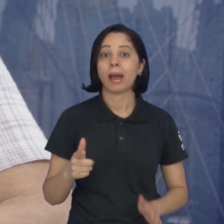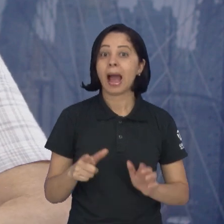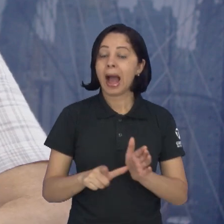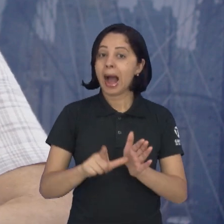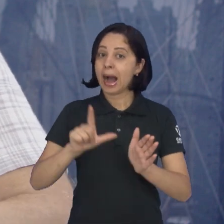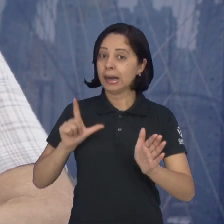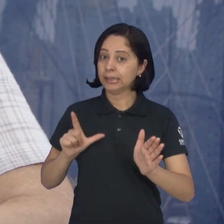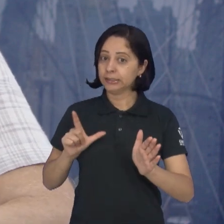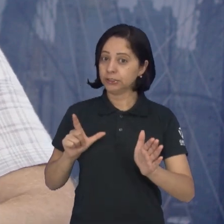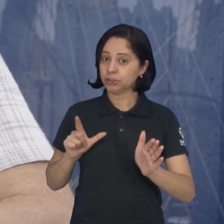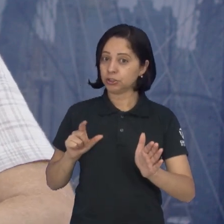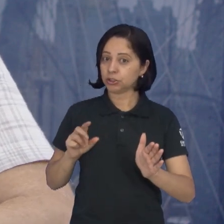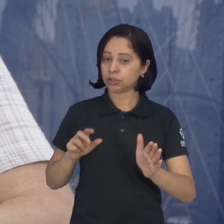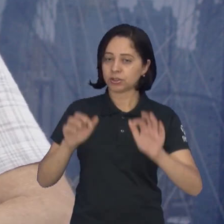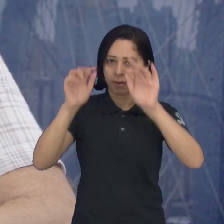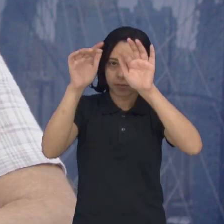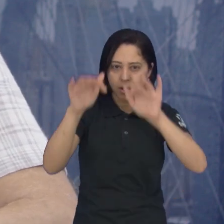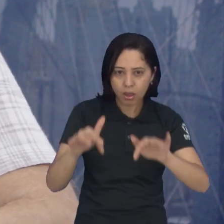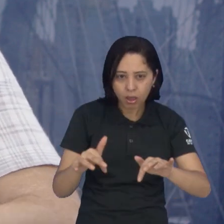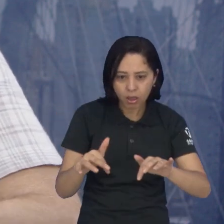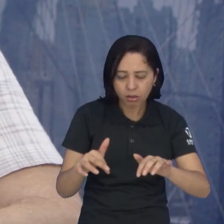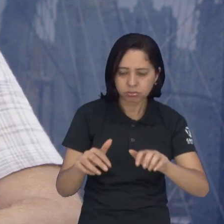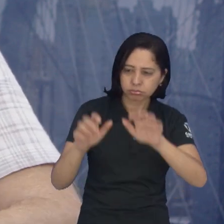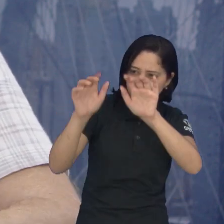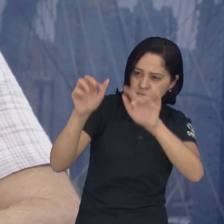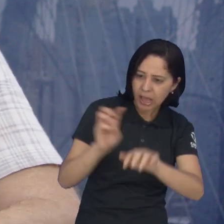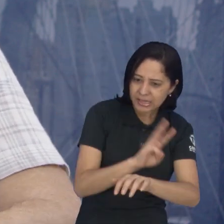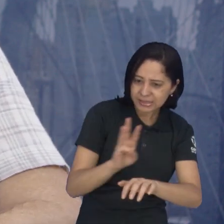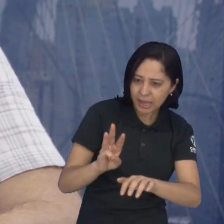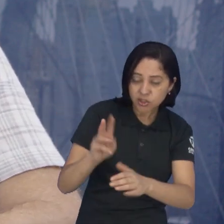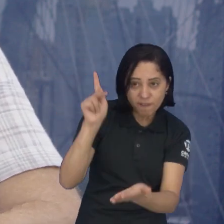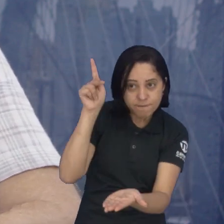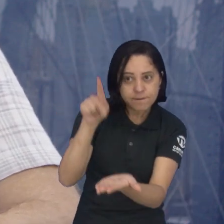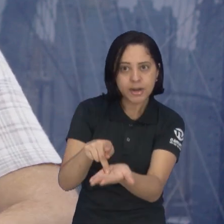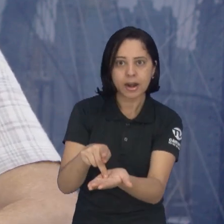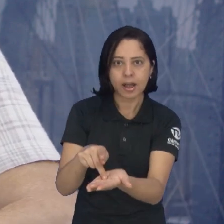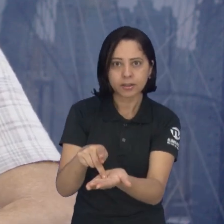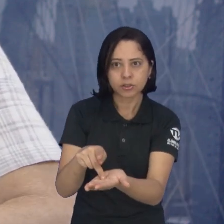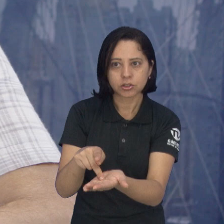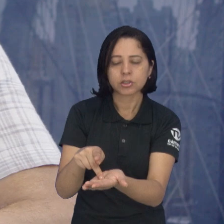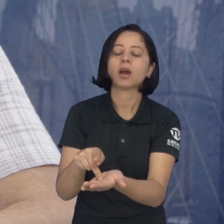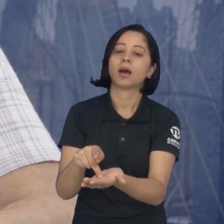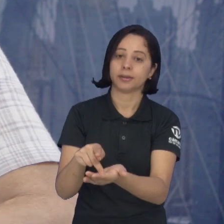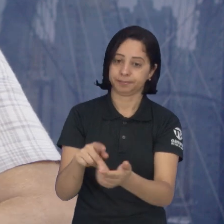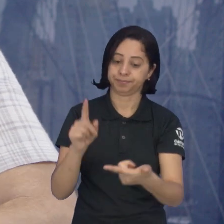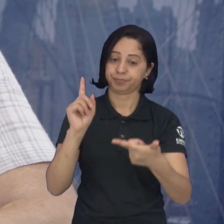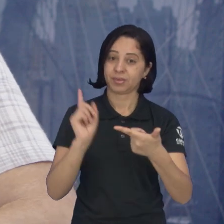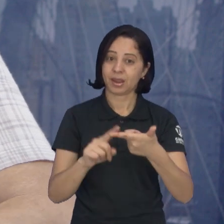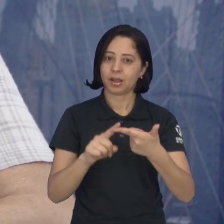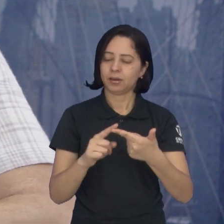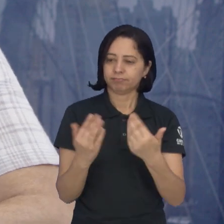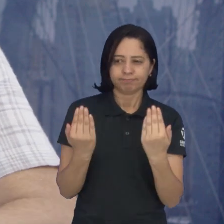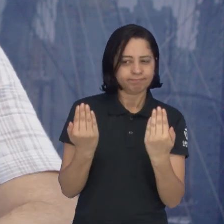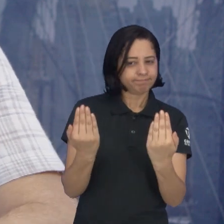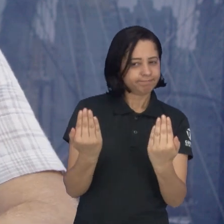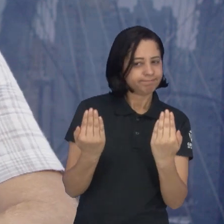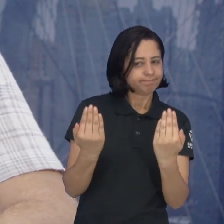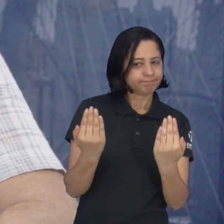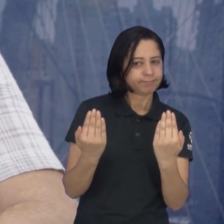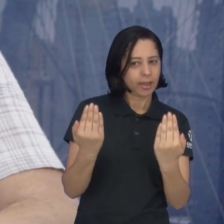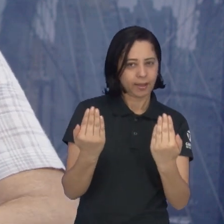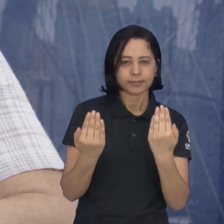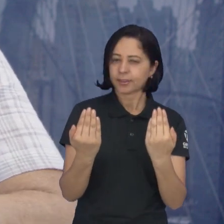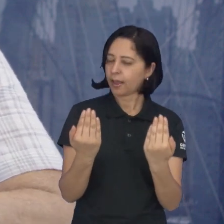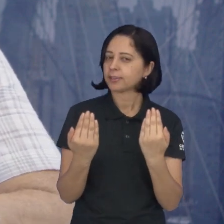confirme se aquele site é daquela loja, porque eles estão falsificando sites, né? Segundo, desconfie, não tem almoço de